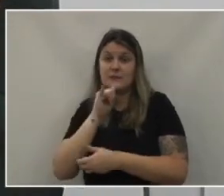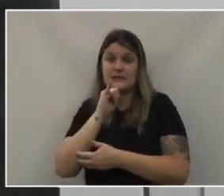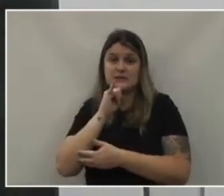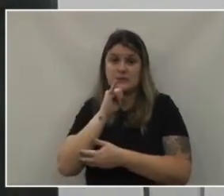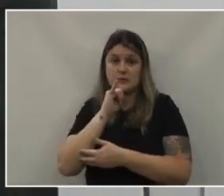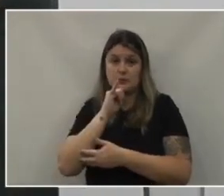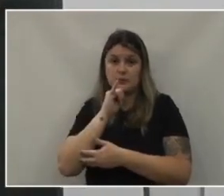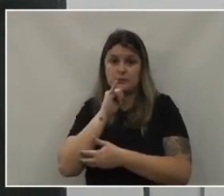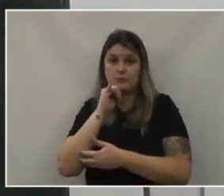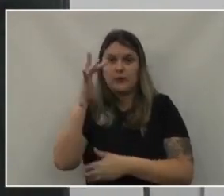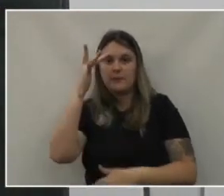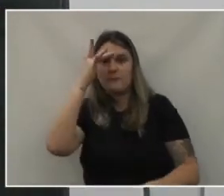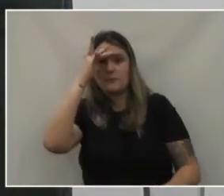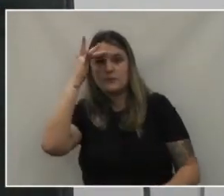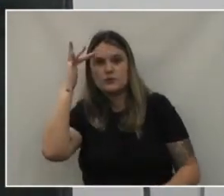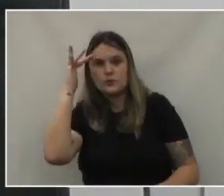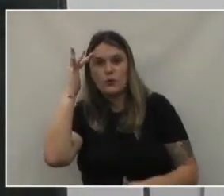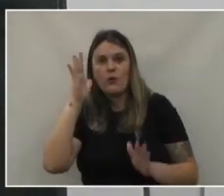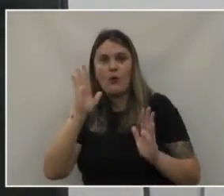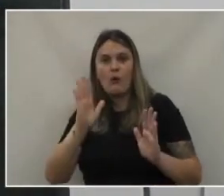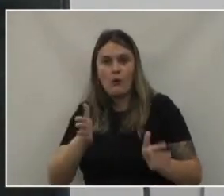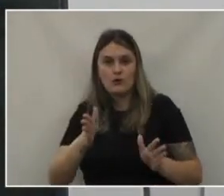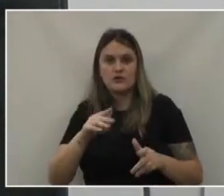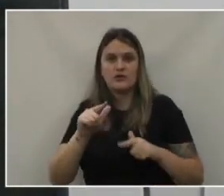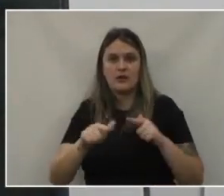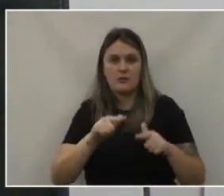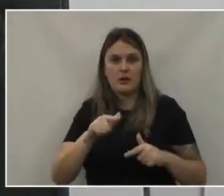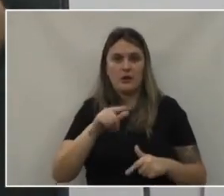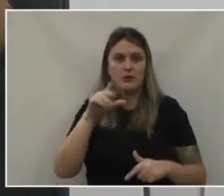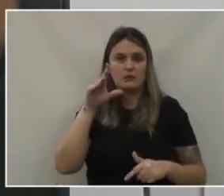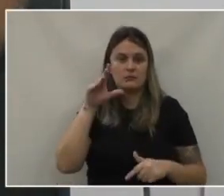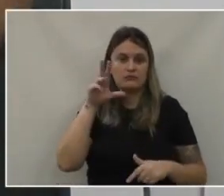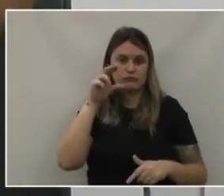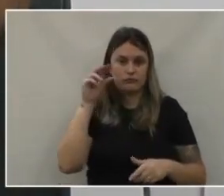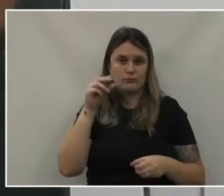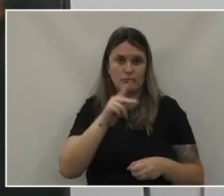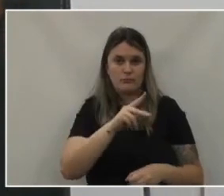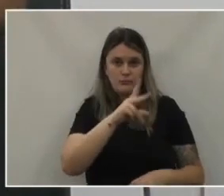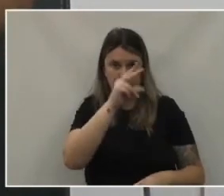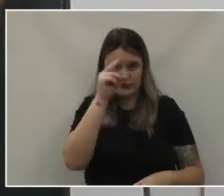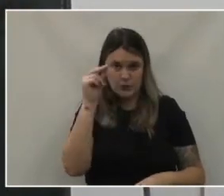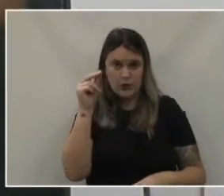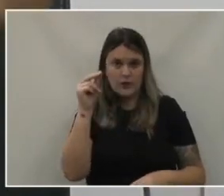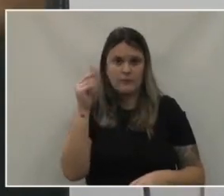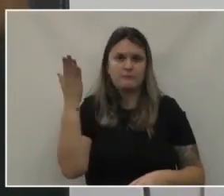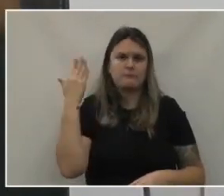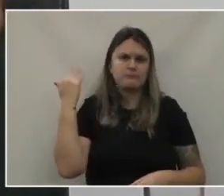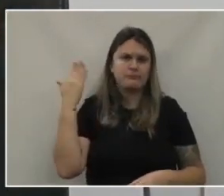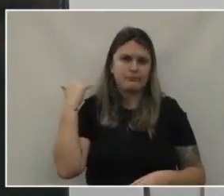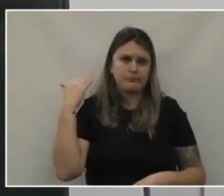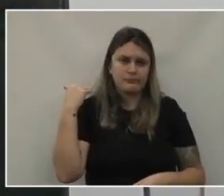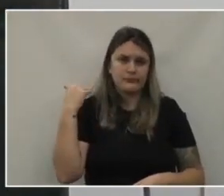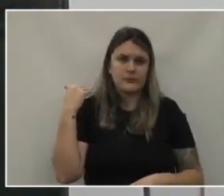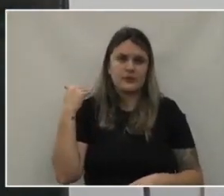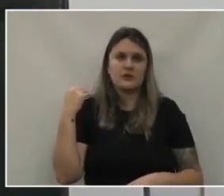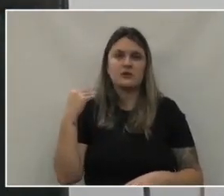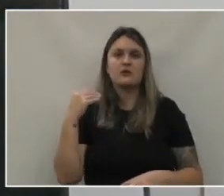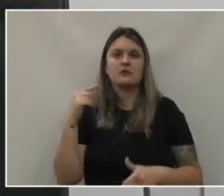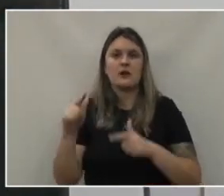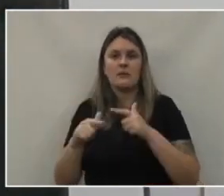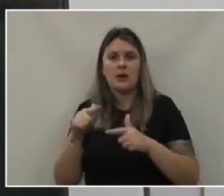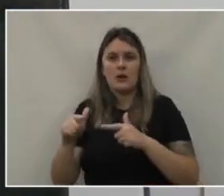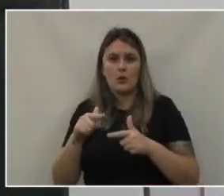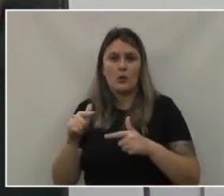uma pessoa que hoje é funcionário da prefeitura, mas em anos durante vários anos, ela foi funcionário